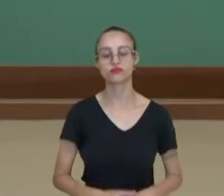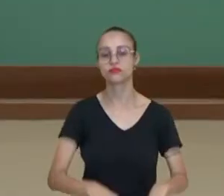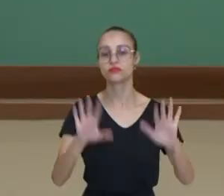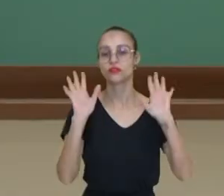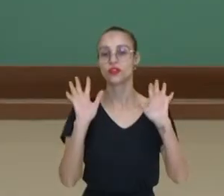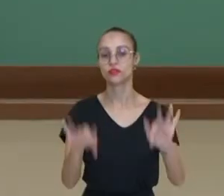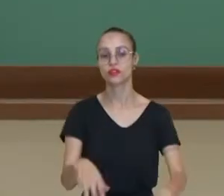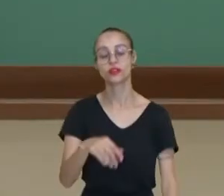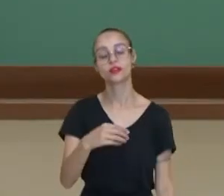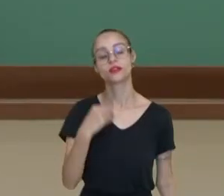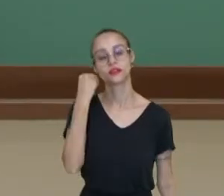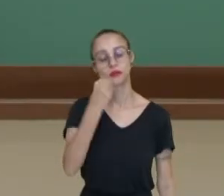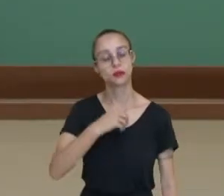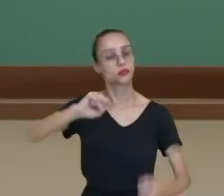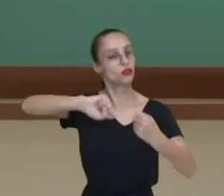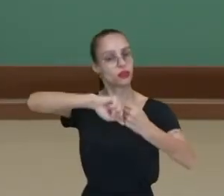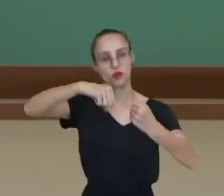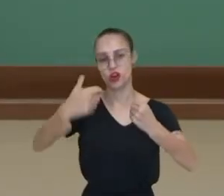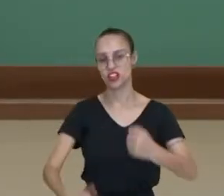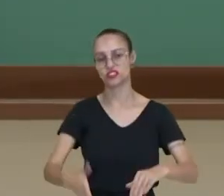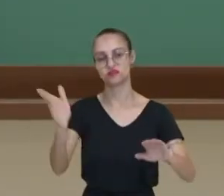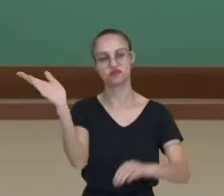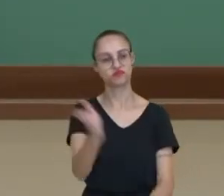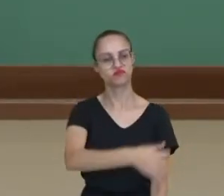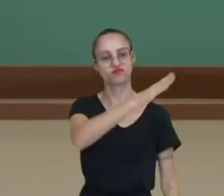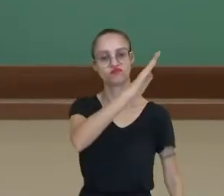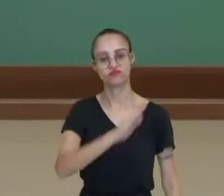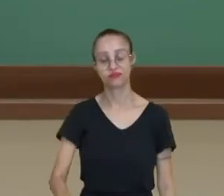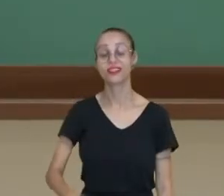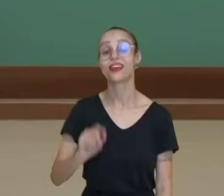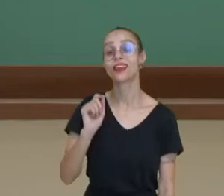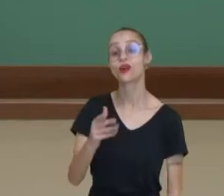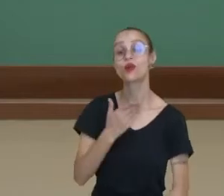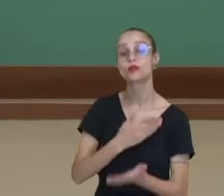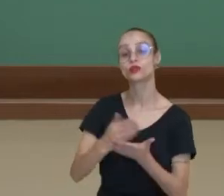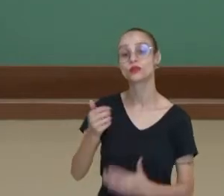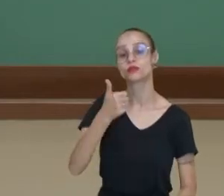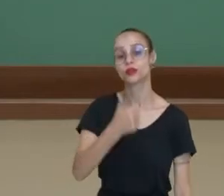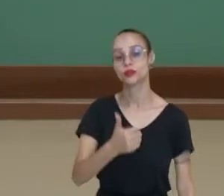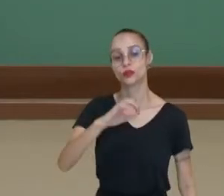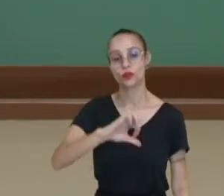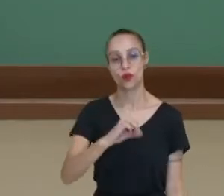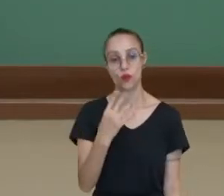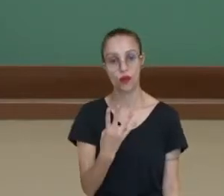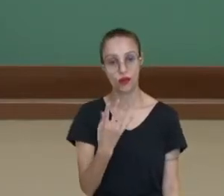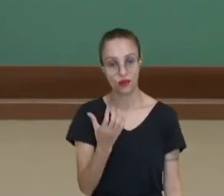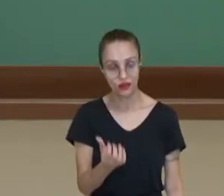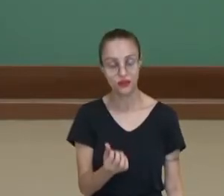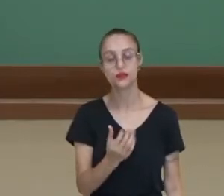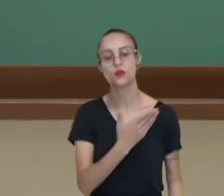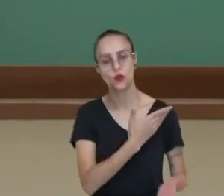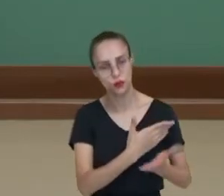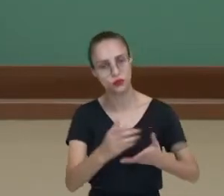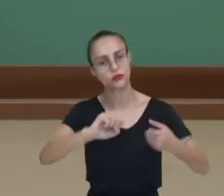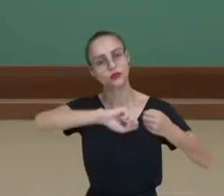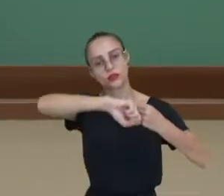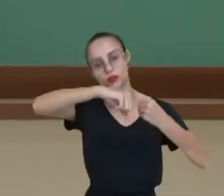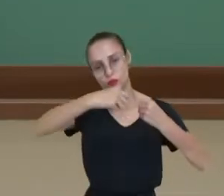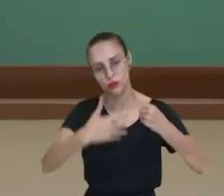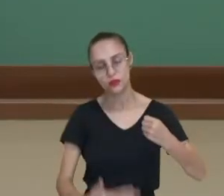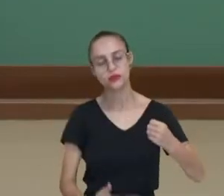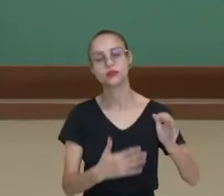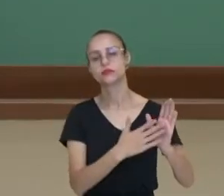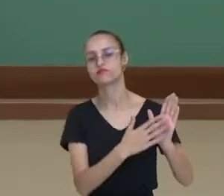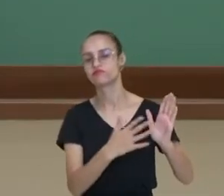experiência democrática no Brasil que havia começado lá em 1946 com o presidente Eurico Dutra, substituindo aquele